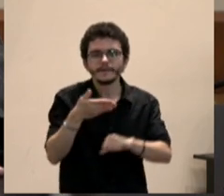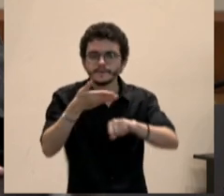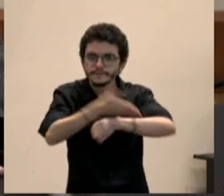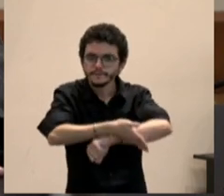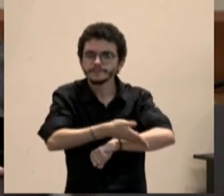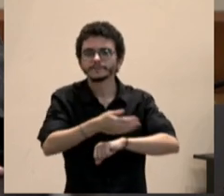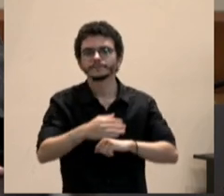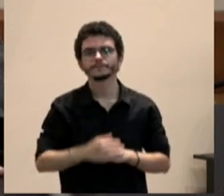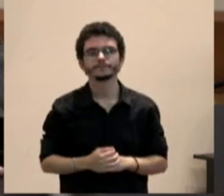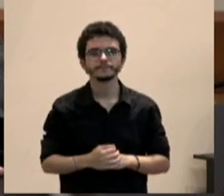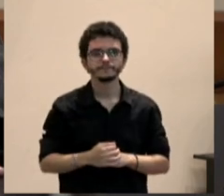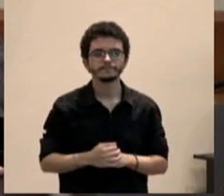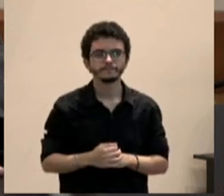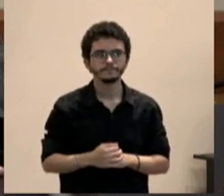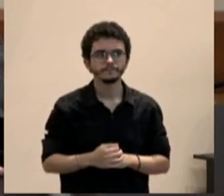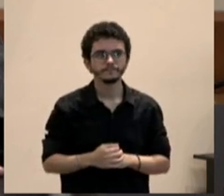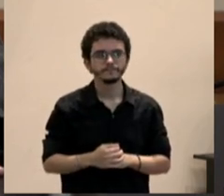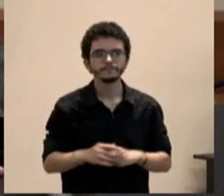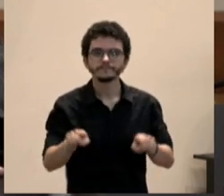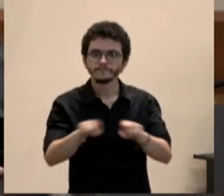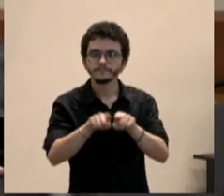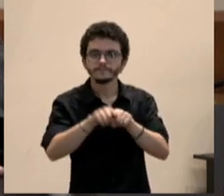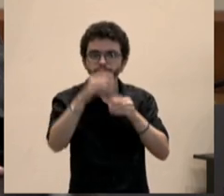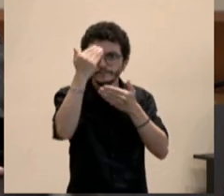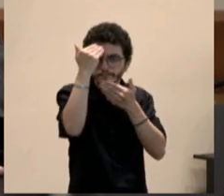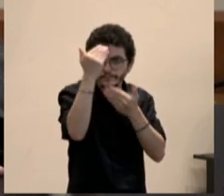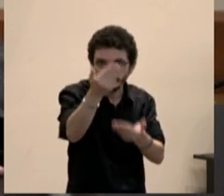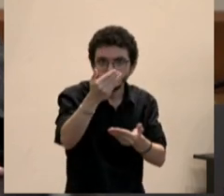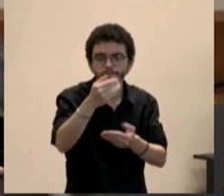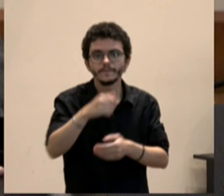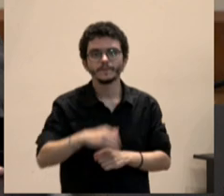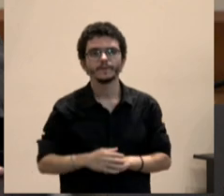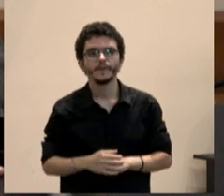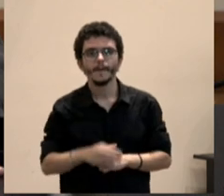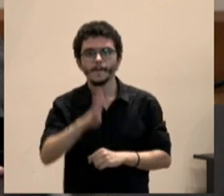E também agradecer muito, em nome do Bebeto,